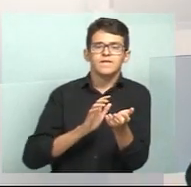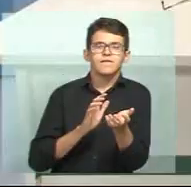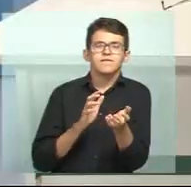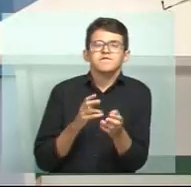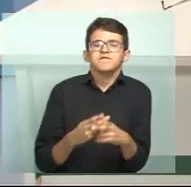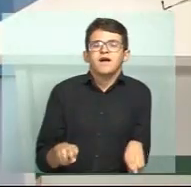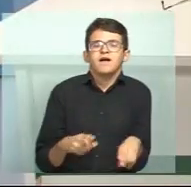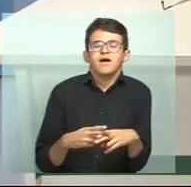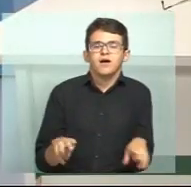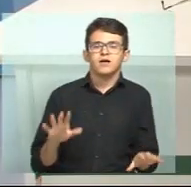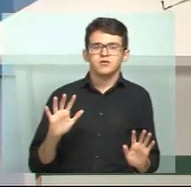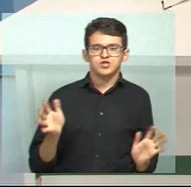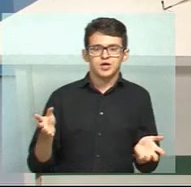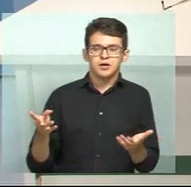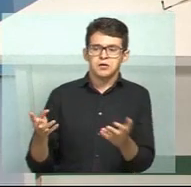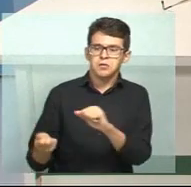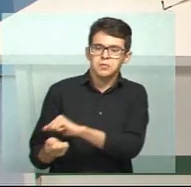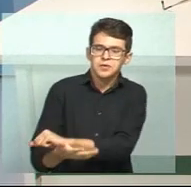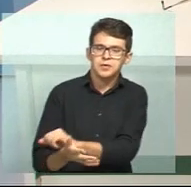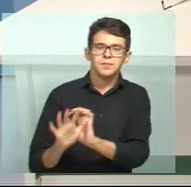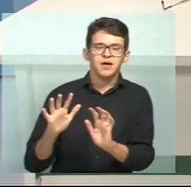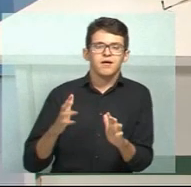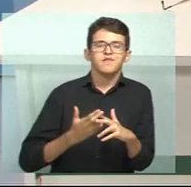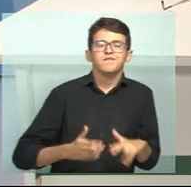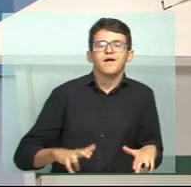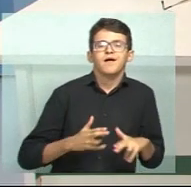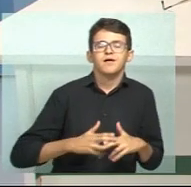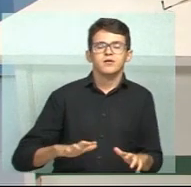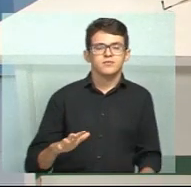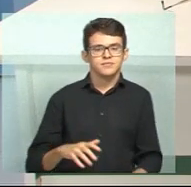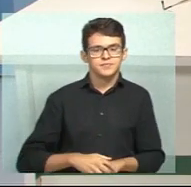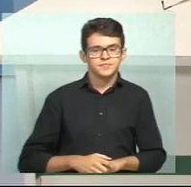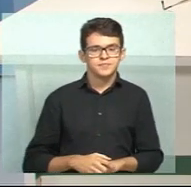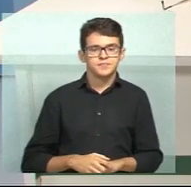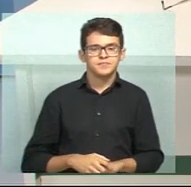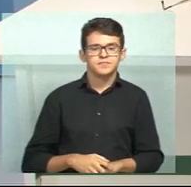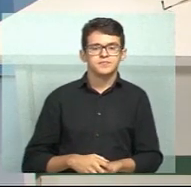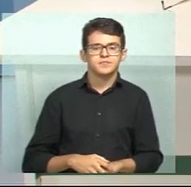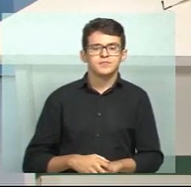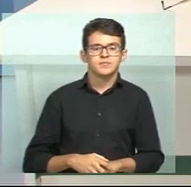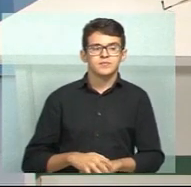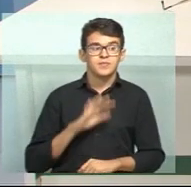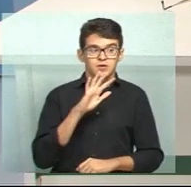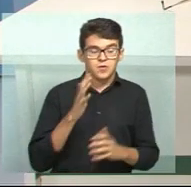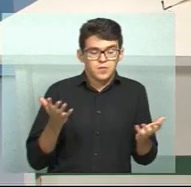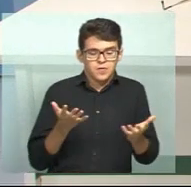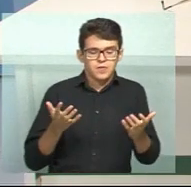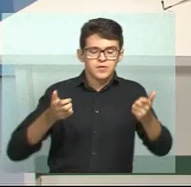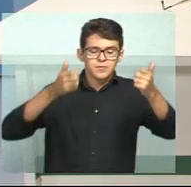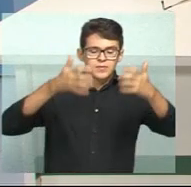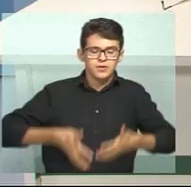vou começar a falar agora, né, do que foi dito hoje, né, depois...